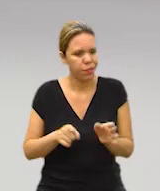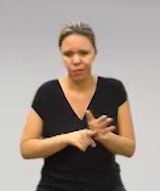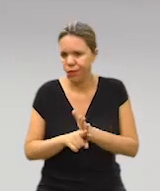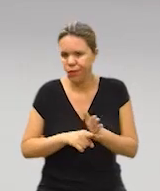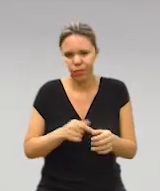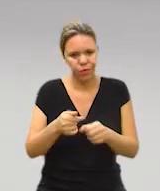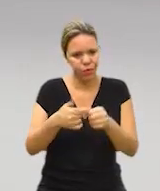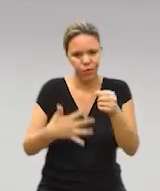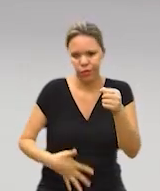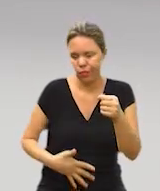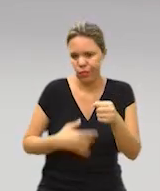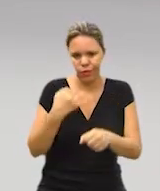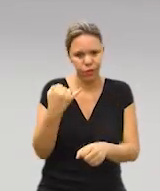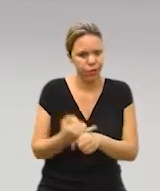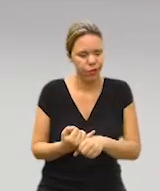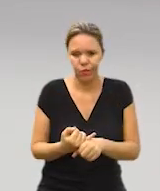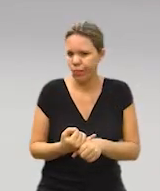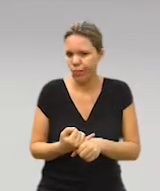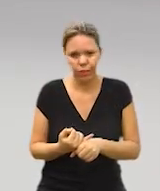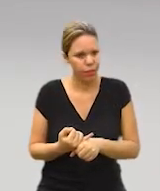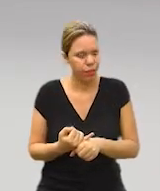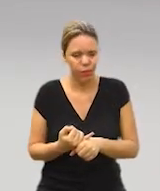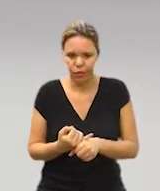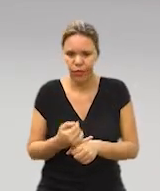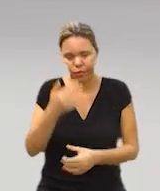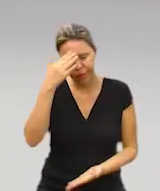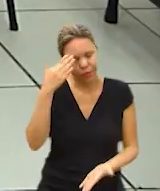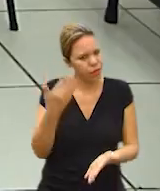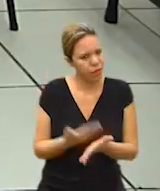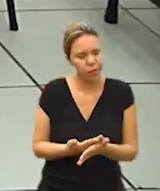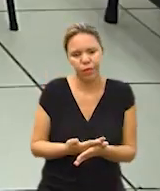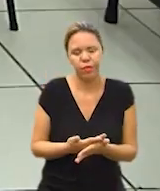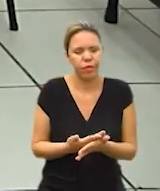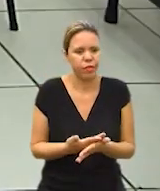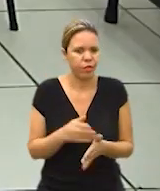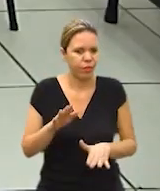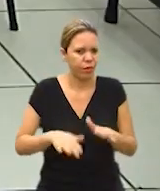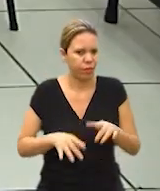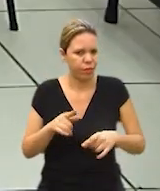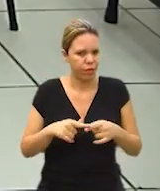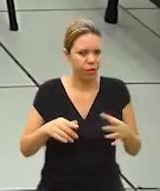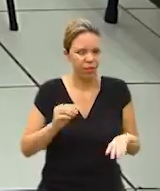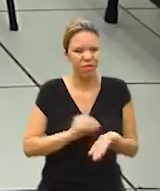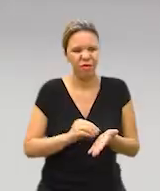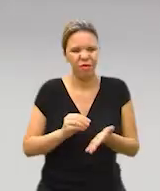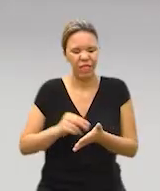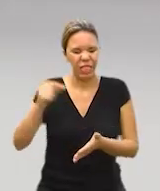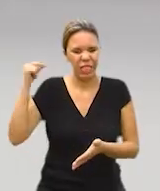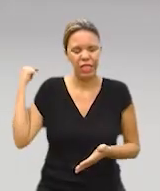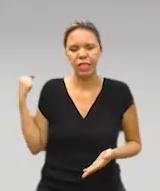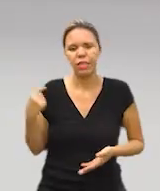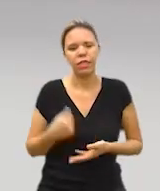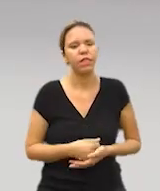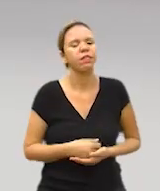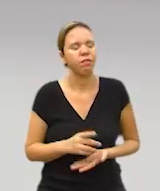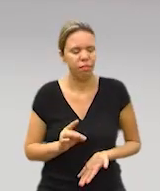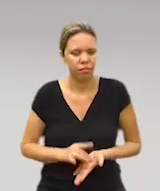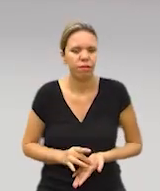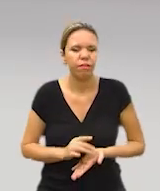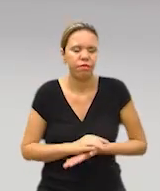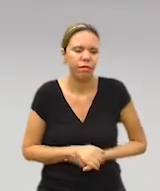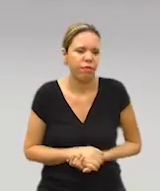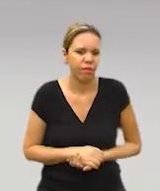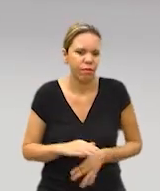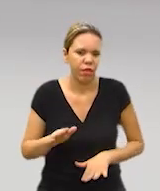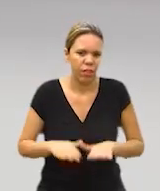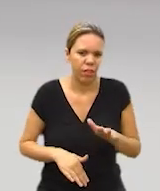de Google, de site, são confiáveis para ele. Às vezes o material até defasado, né? Exatamente, exatamente.